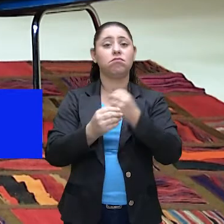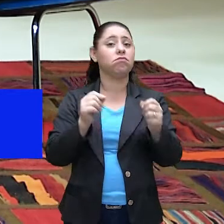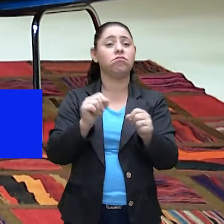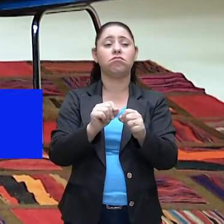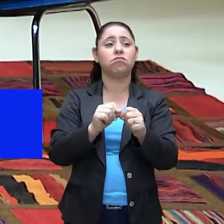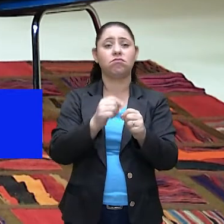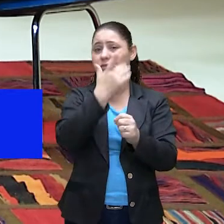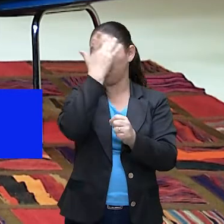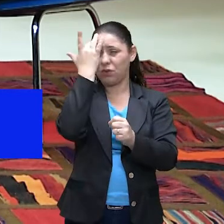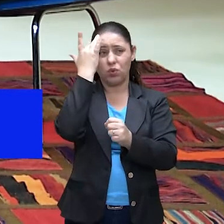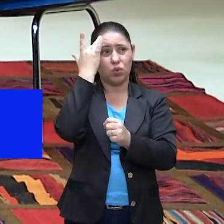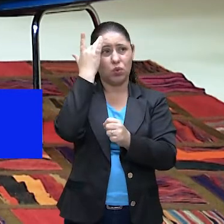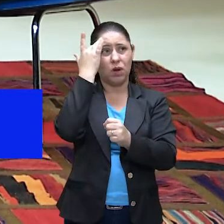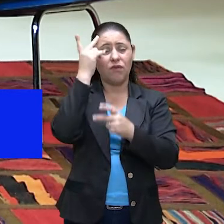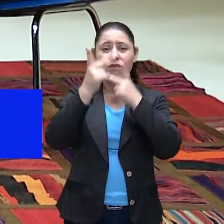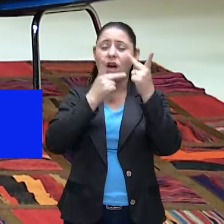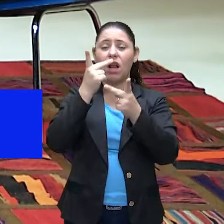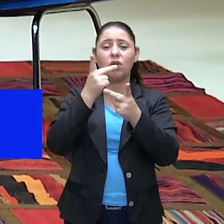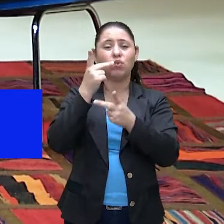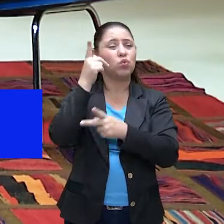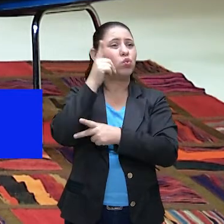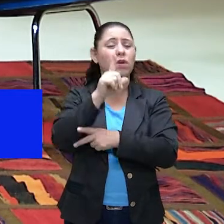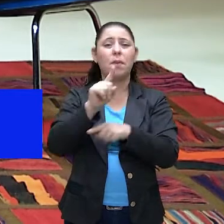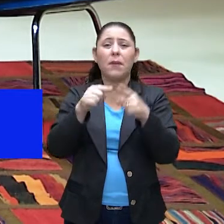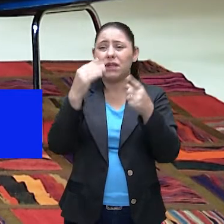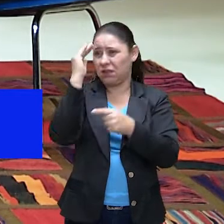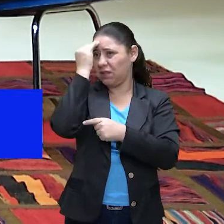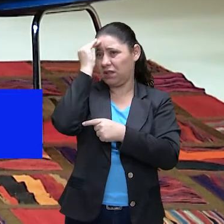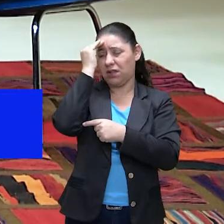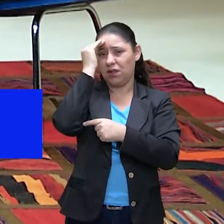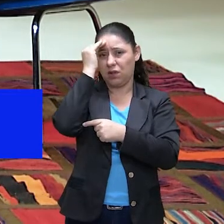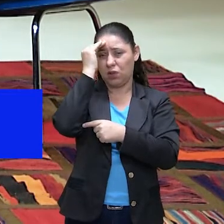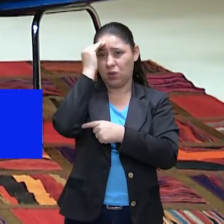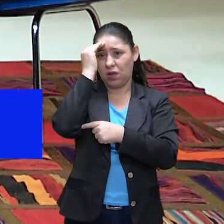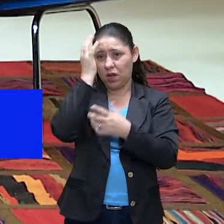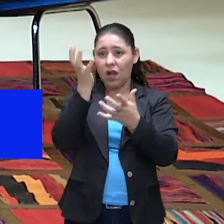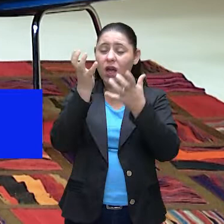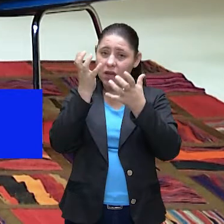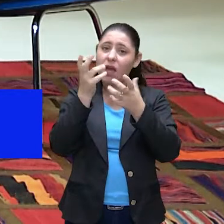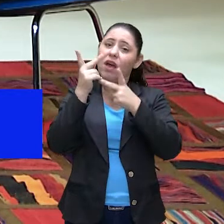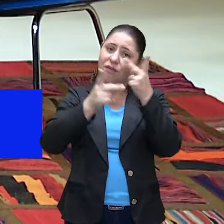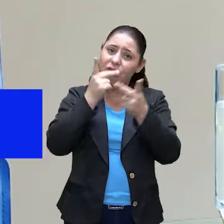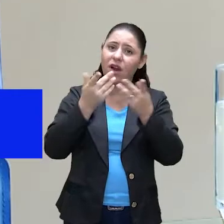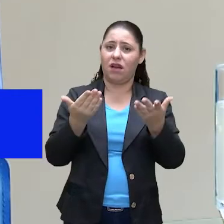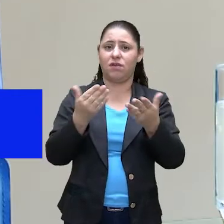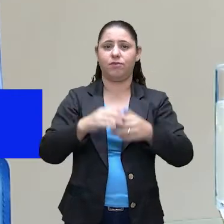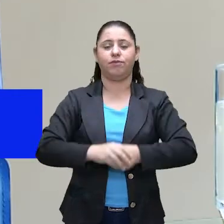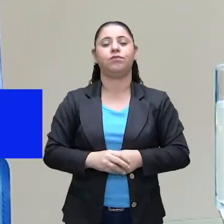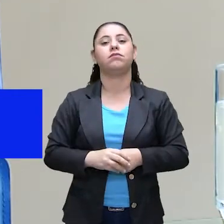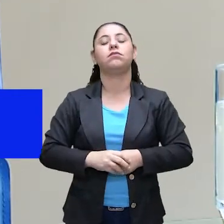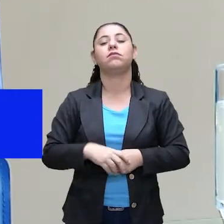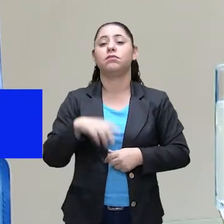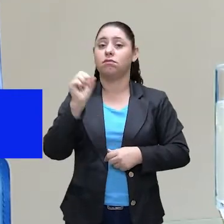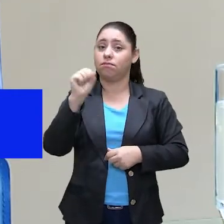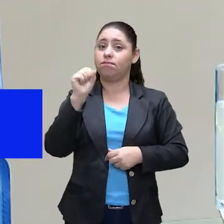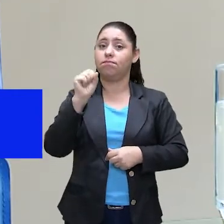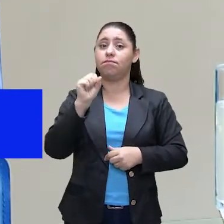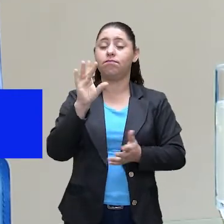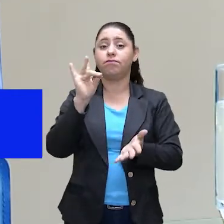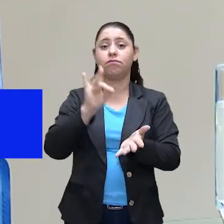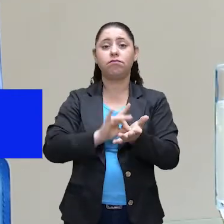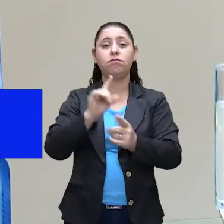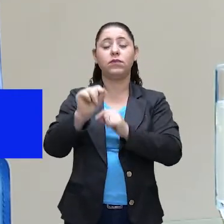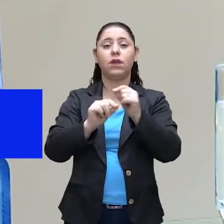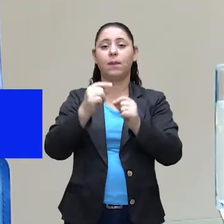pessoa ela não consegue se expressar, mas ela tem entendimento daquilo que ela quer falar? Sim, na realidade,